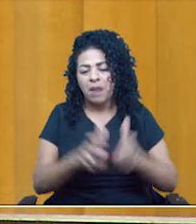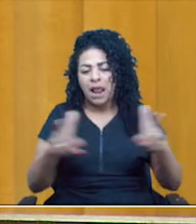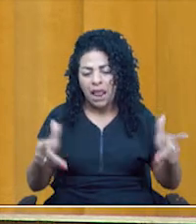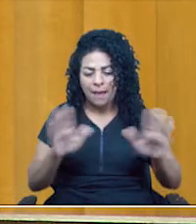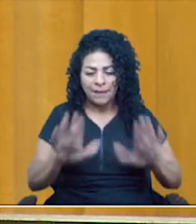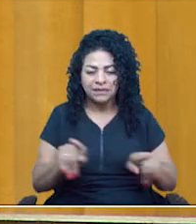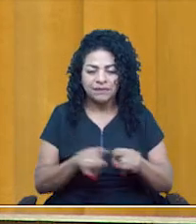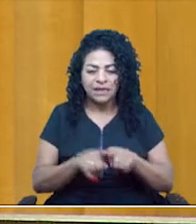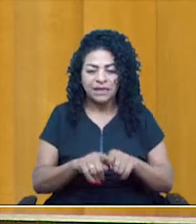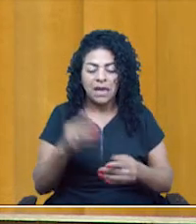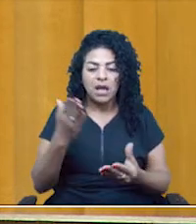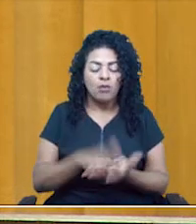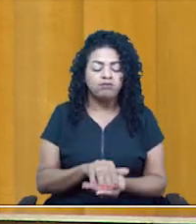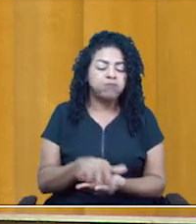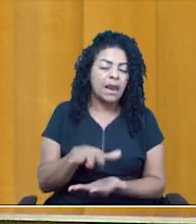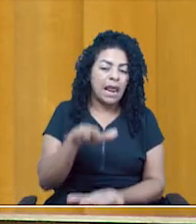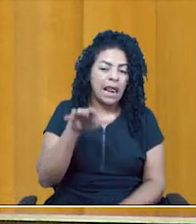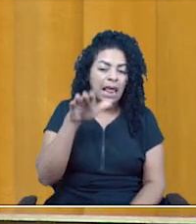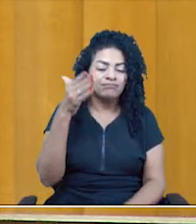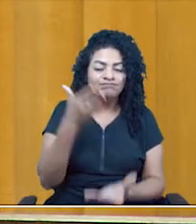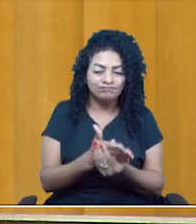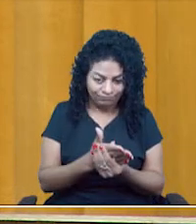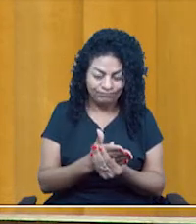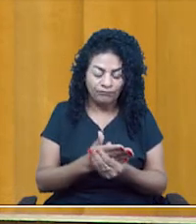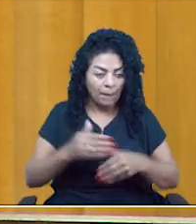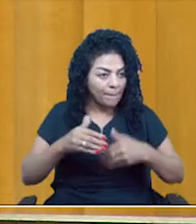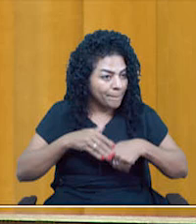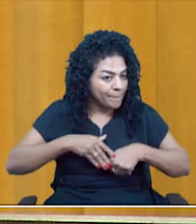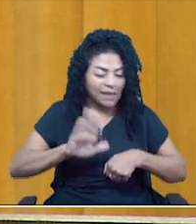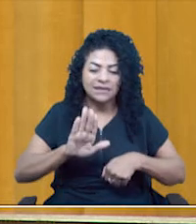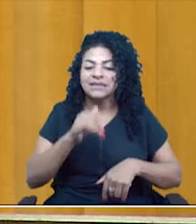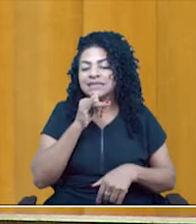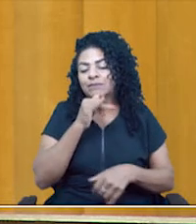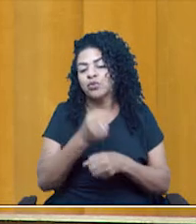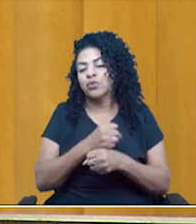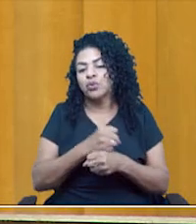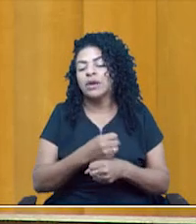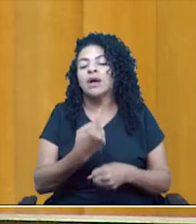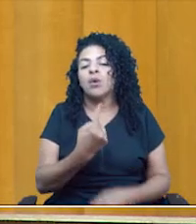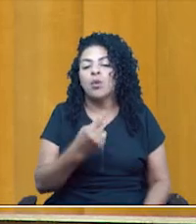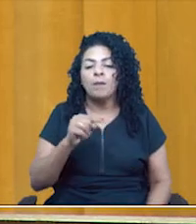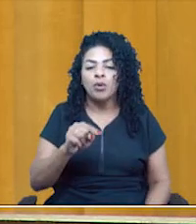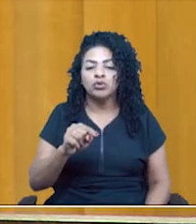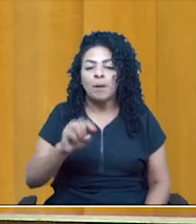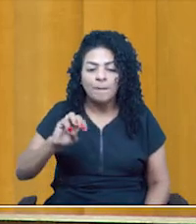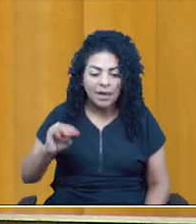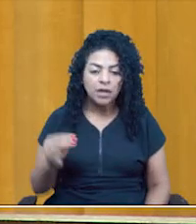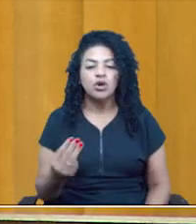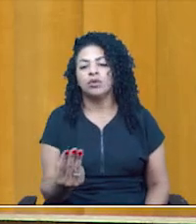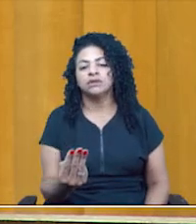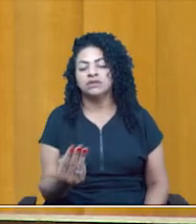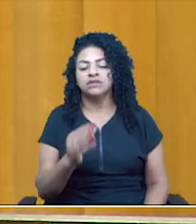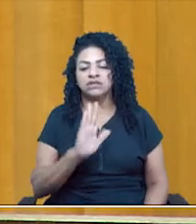vez maior, né? Então, nós chegamos ano passado a 31,5 milhões. Nós já tivemos no passado,